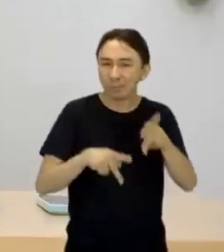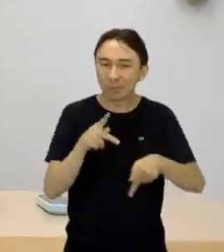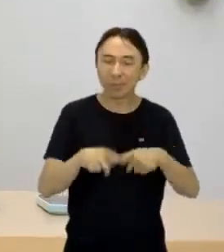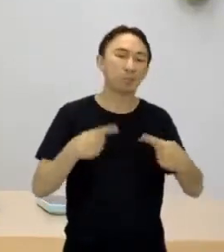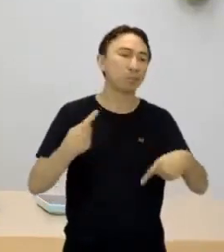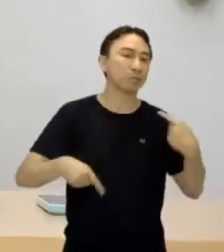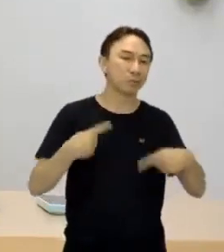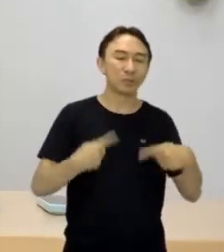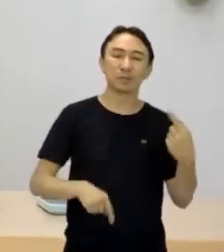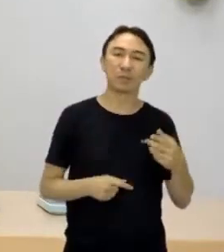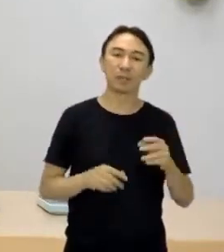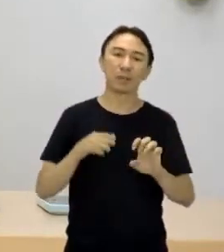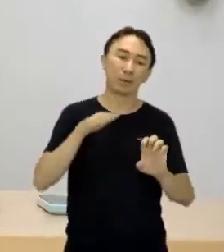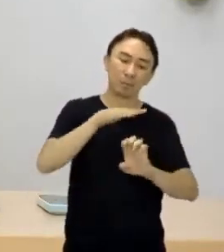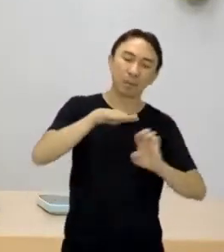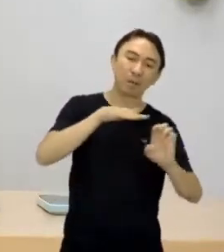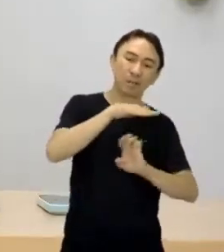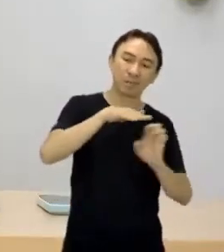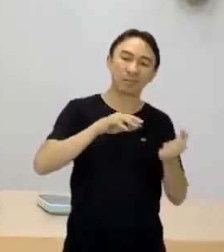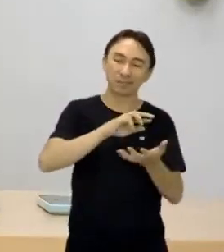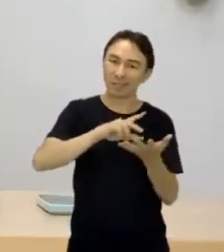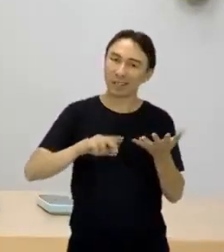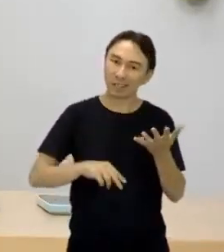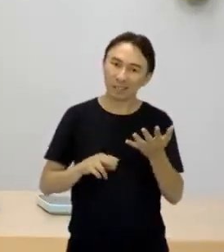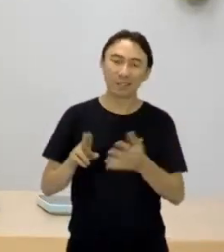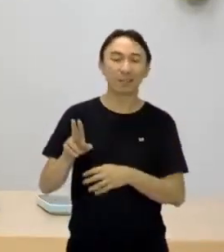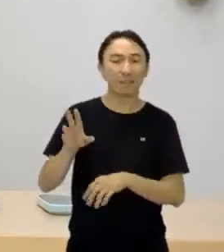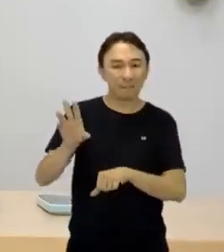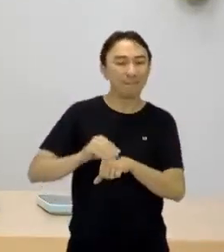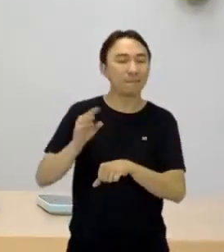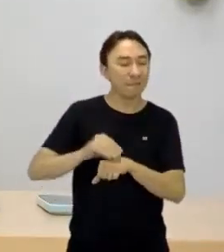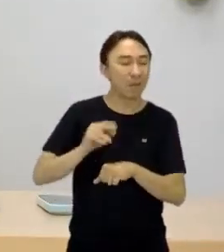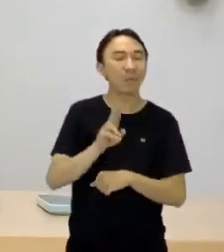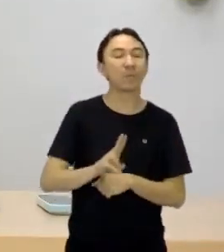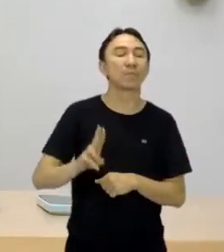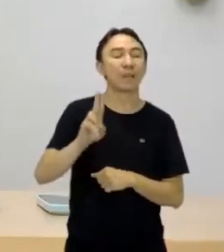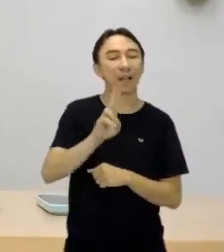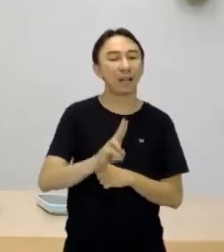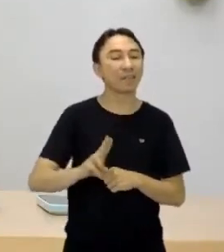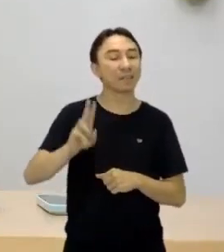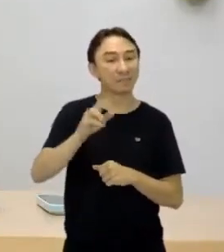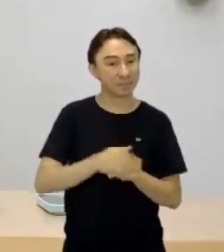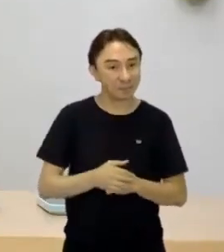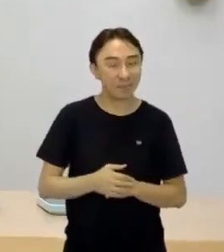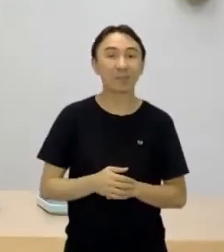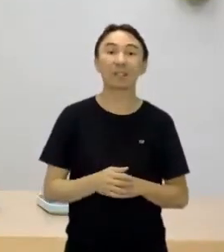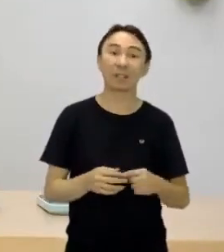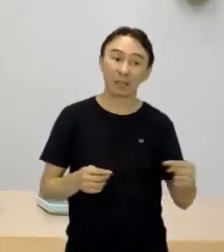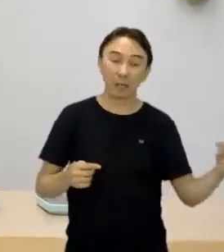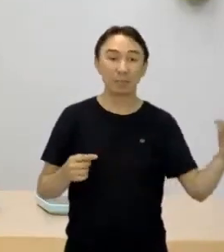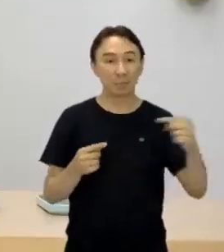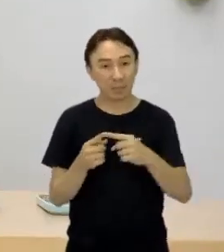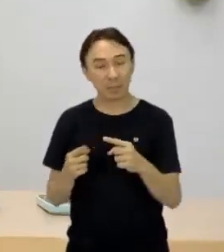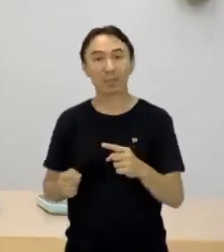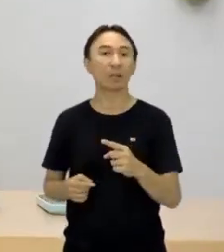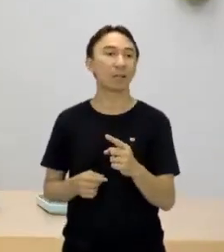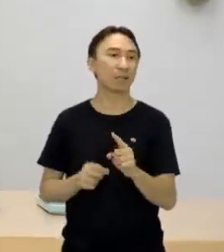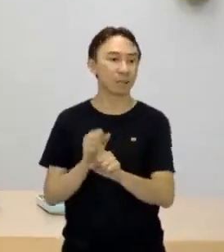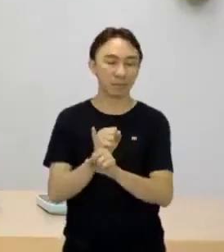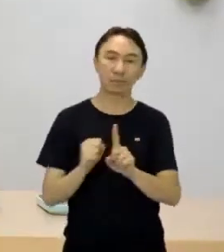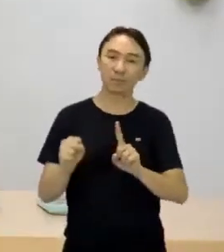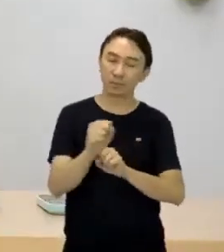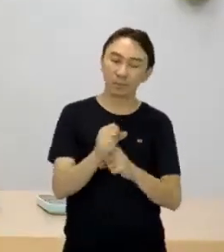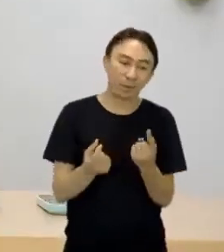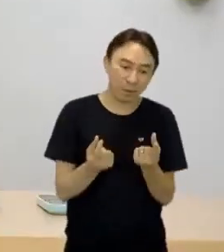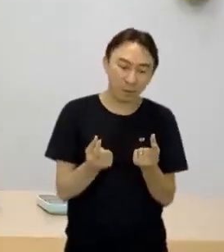tem um conhecimento aí para que anda, né, esses indicadores aí para uma relação socioeconômica, tá certo?